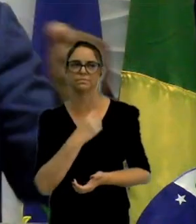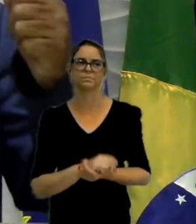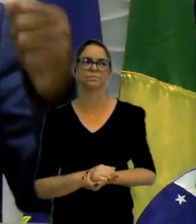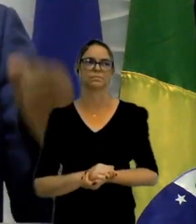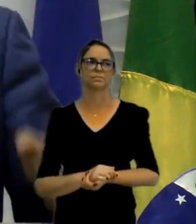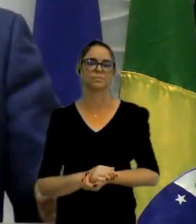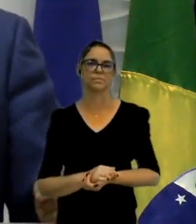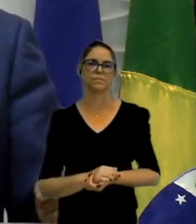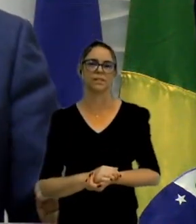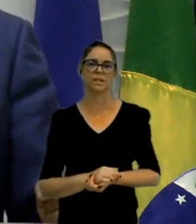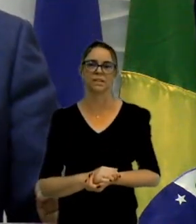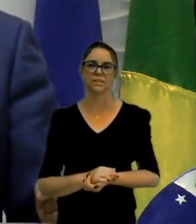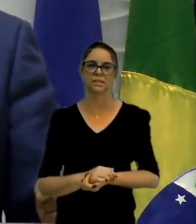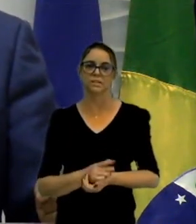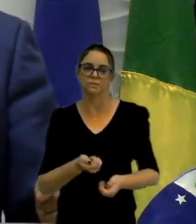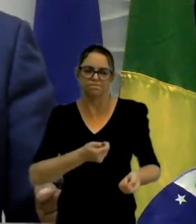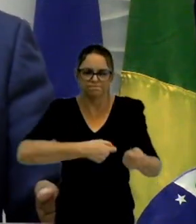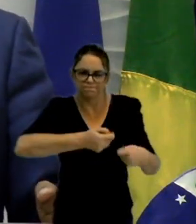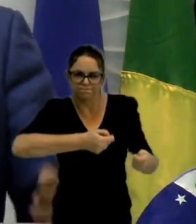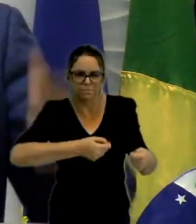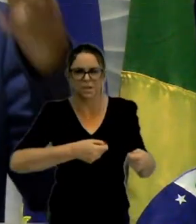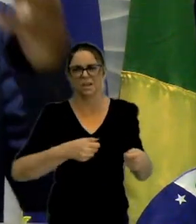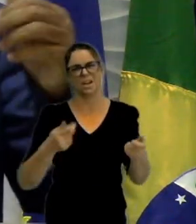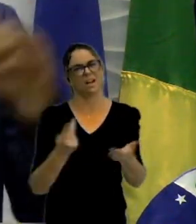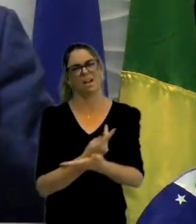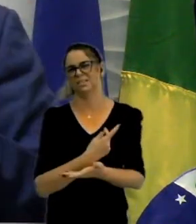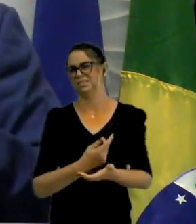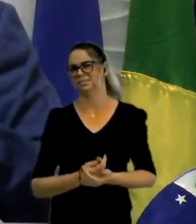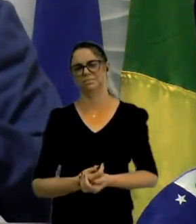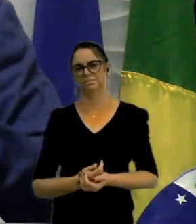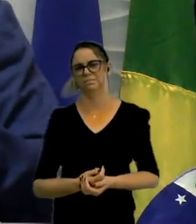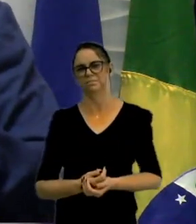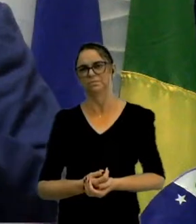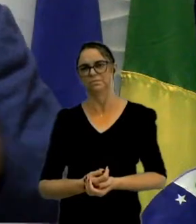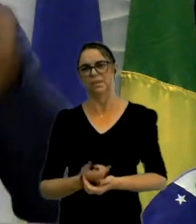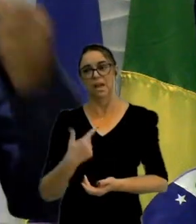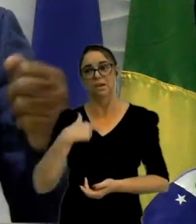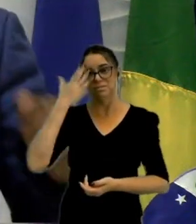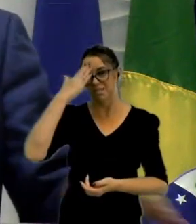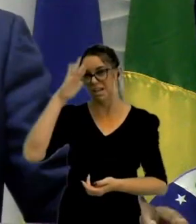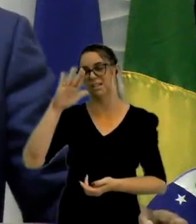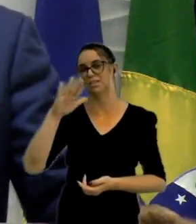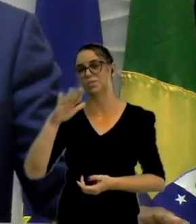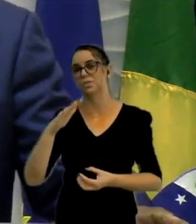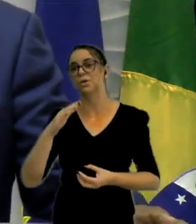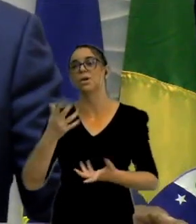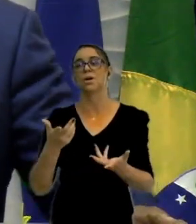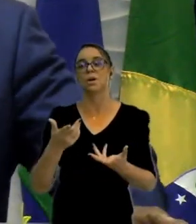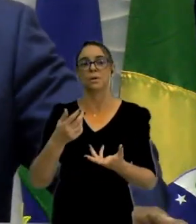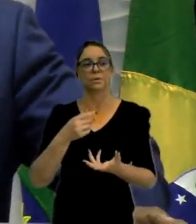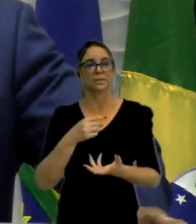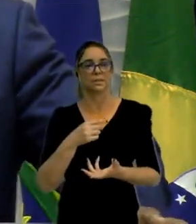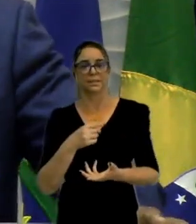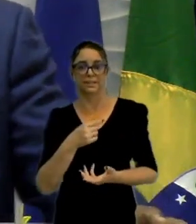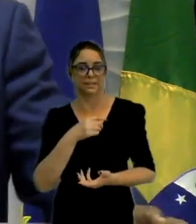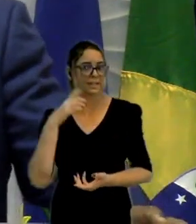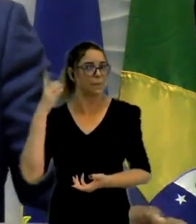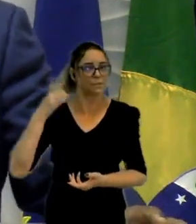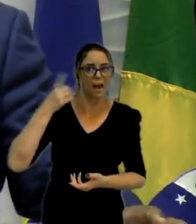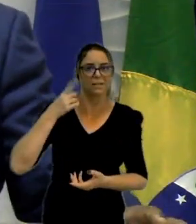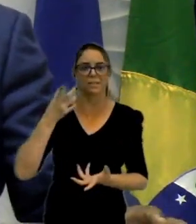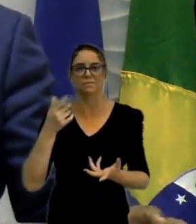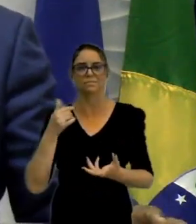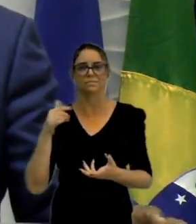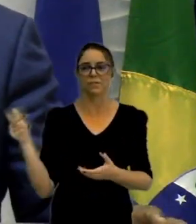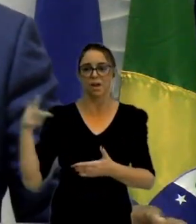mal assessorada. Eu não sei como é que essa deputada vem em São Bento do Una ainda